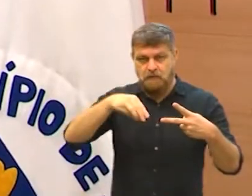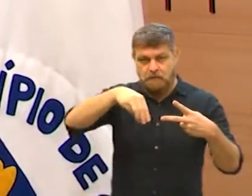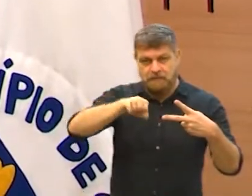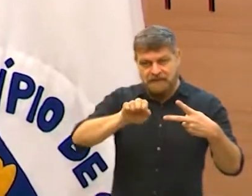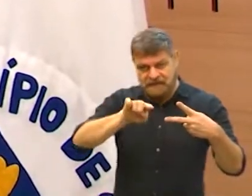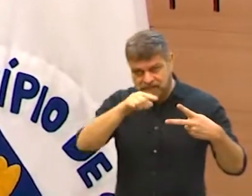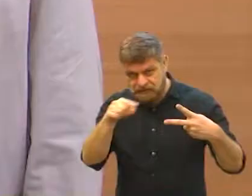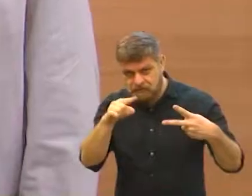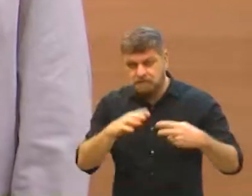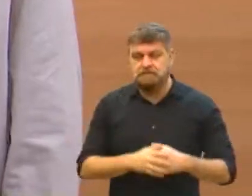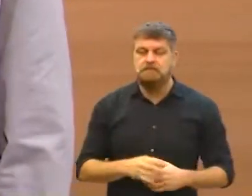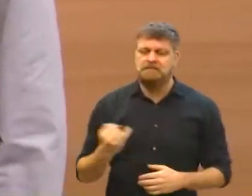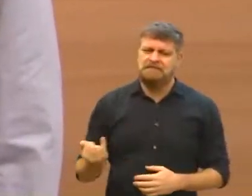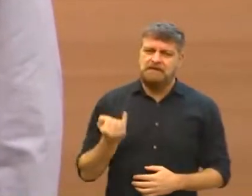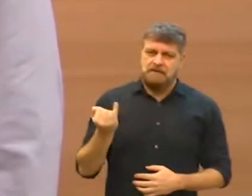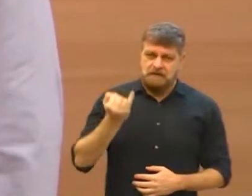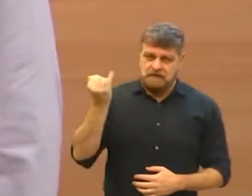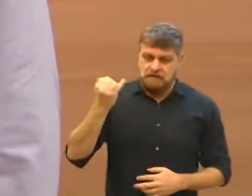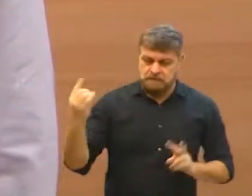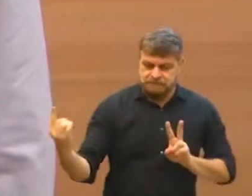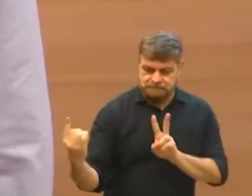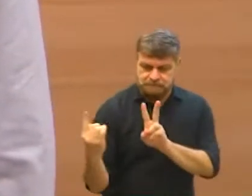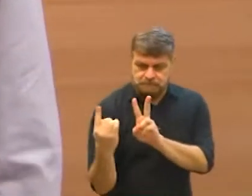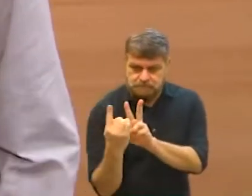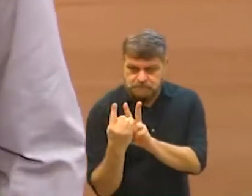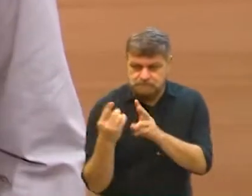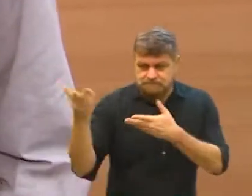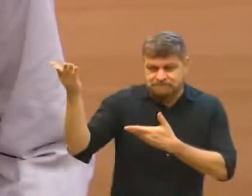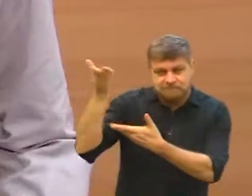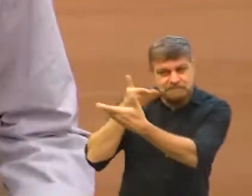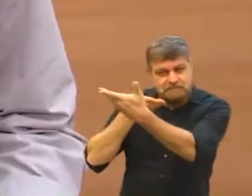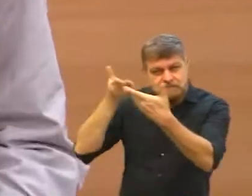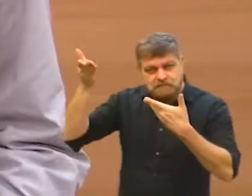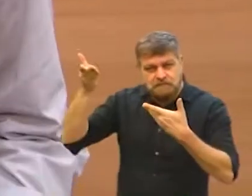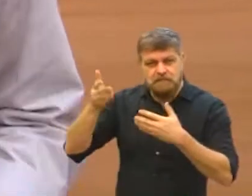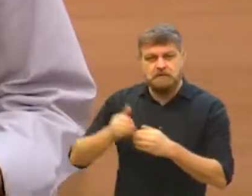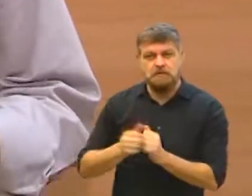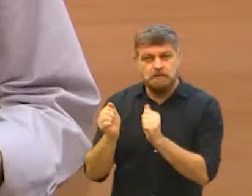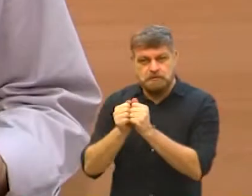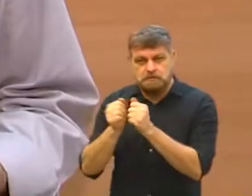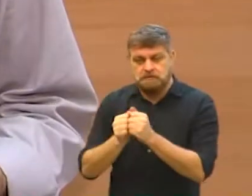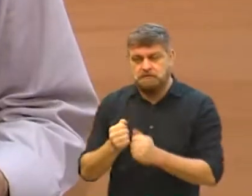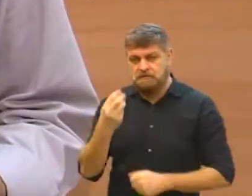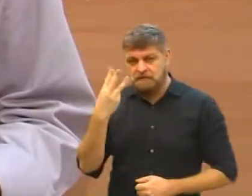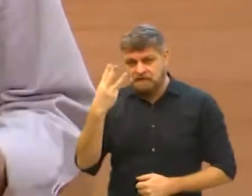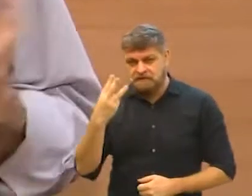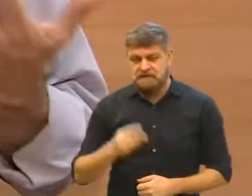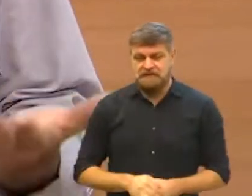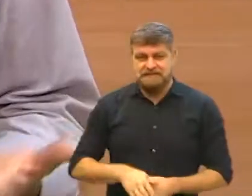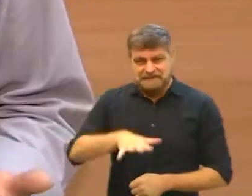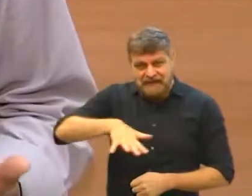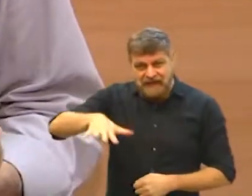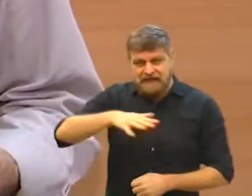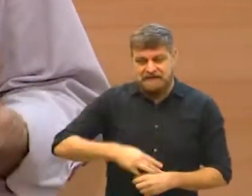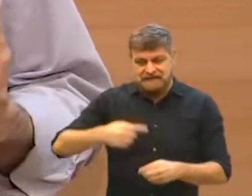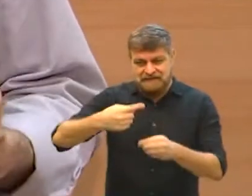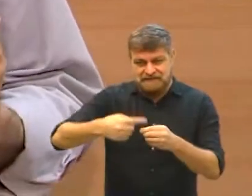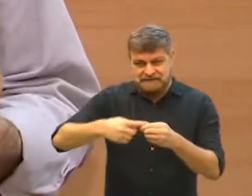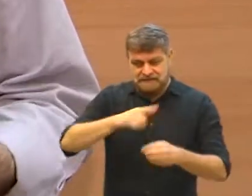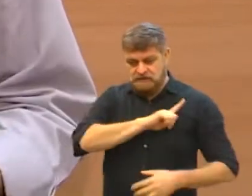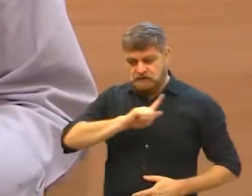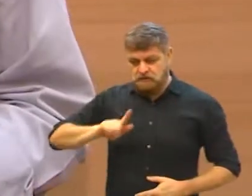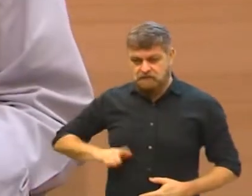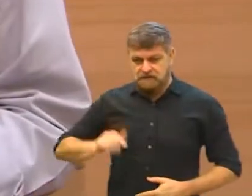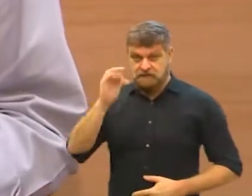estadual Ricardo Melão. Muito importante para Campinas fazer essa conexão, essa ponte, essa comunicação com as três esferas, né?